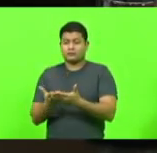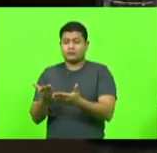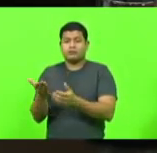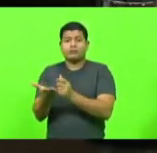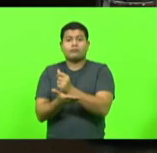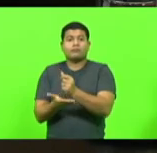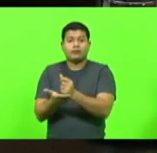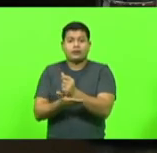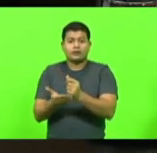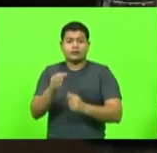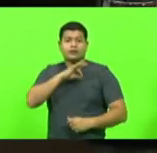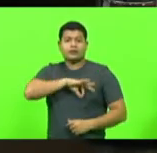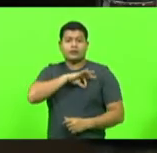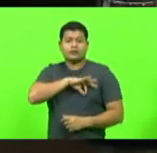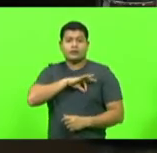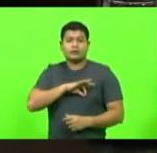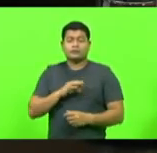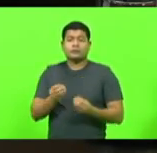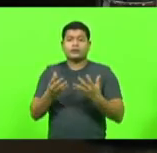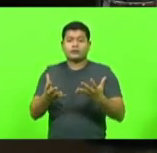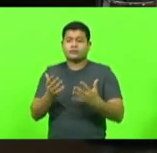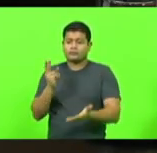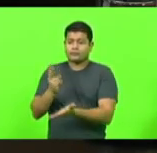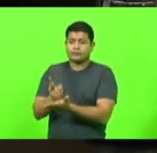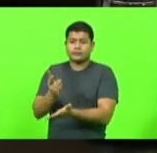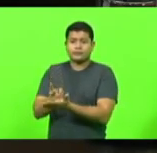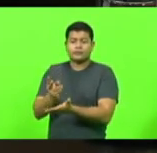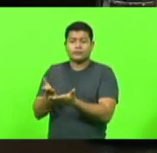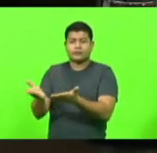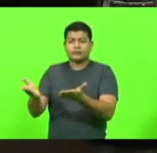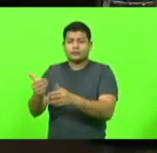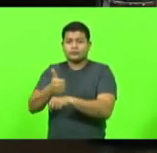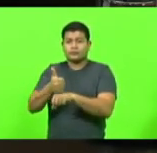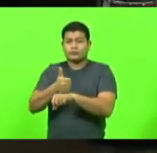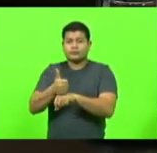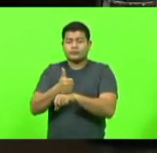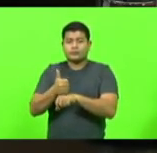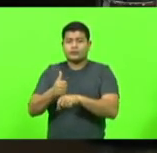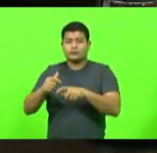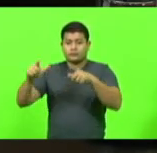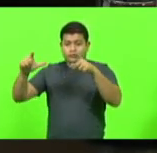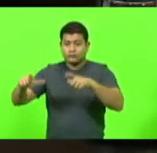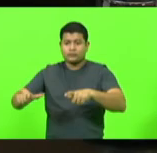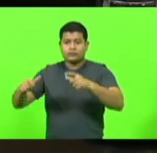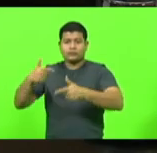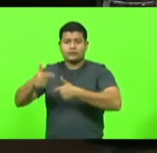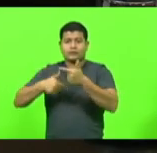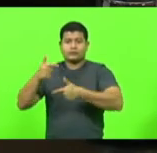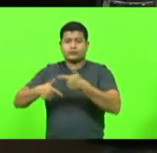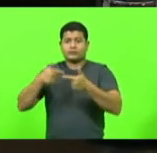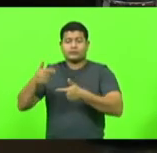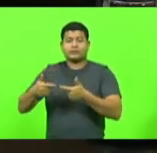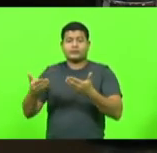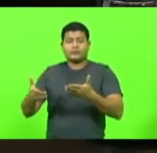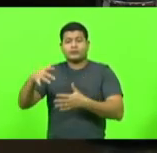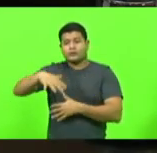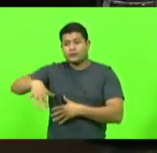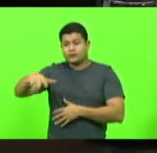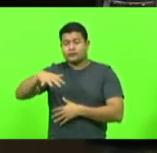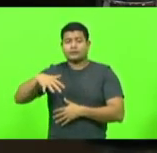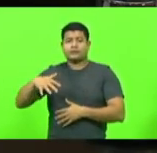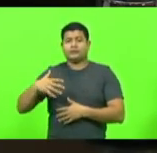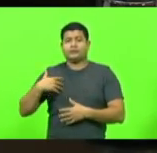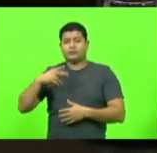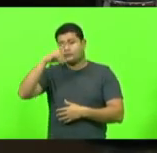reter, manter esses profissionais nessas instituições, até mesmo nas prefeituras. É de grande importância e de